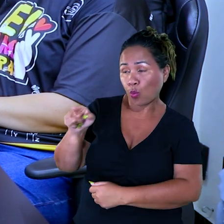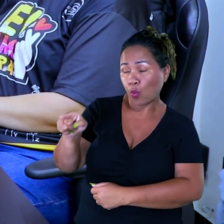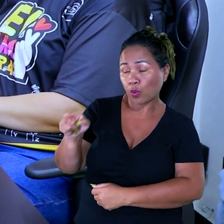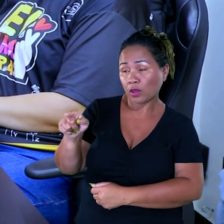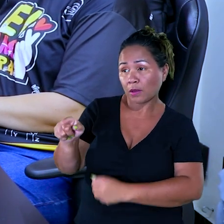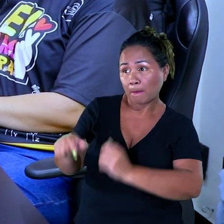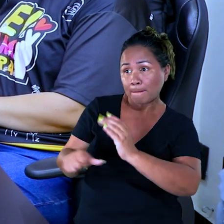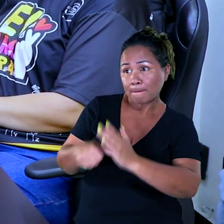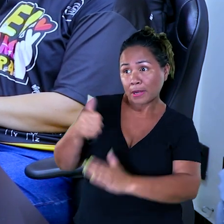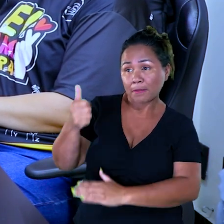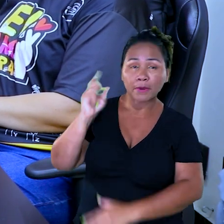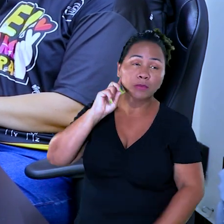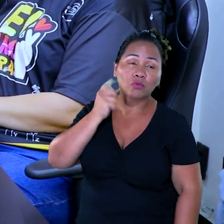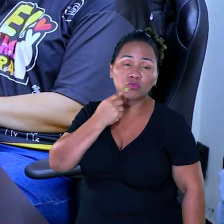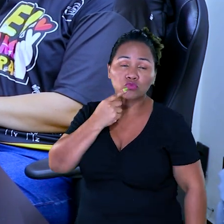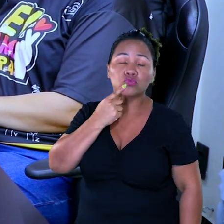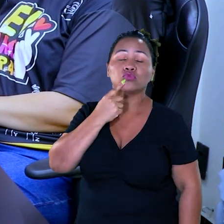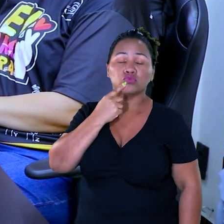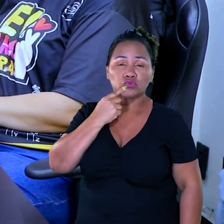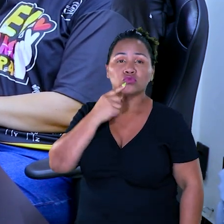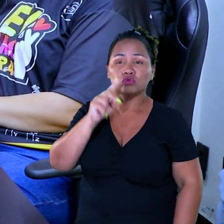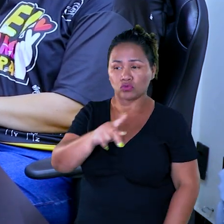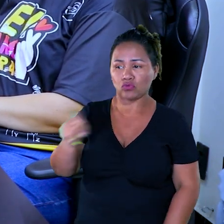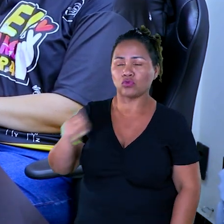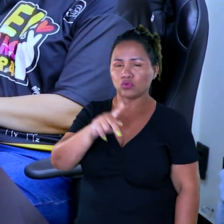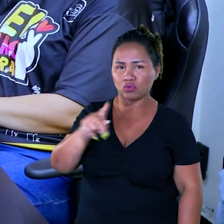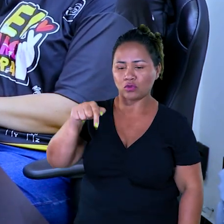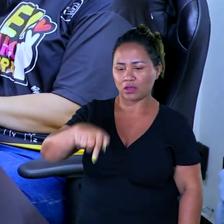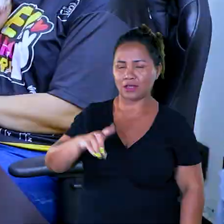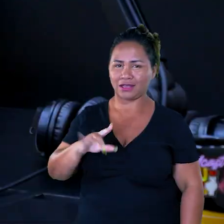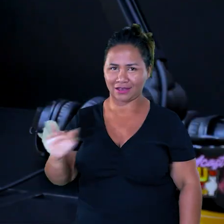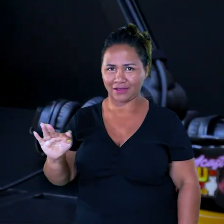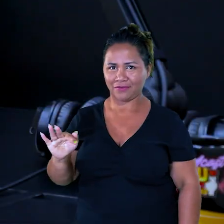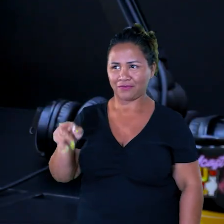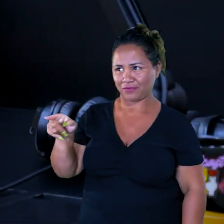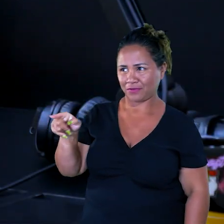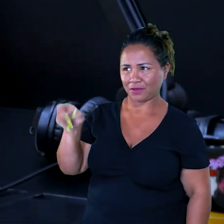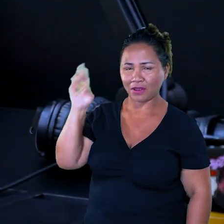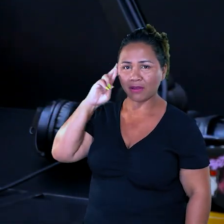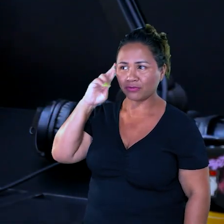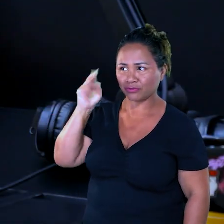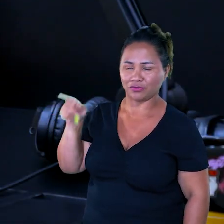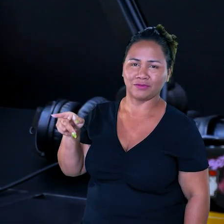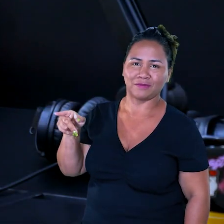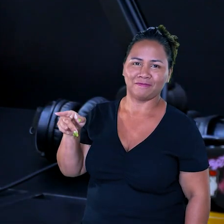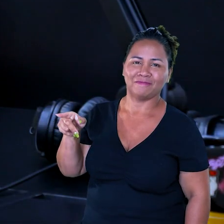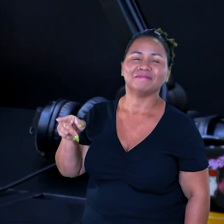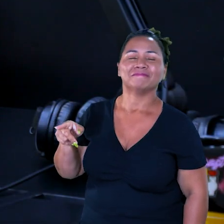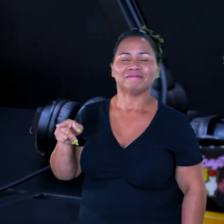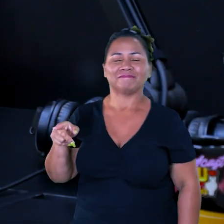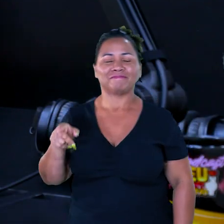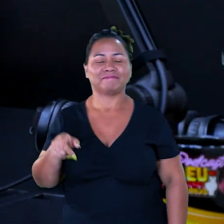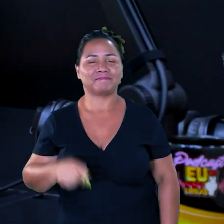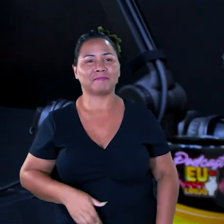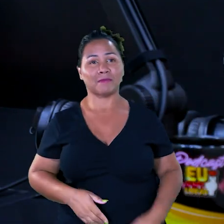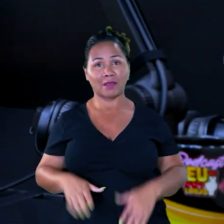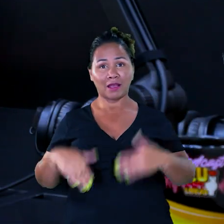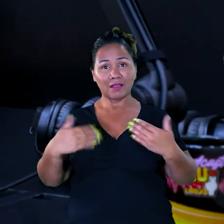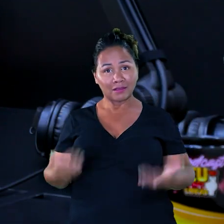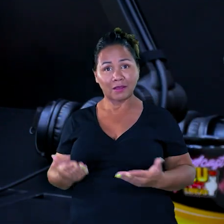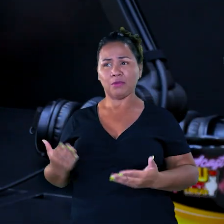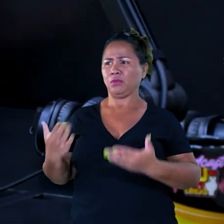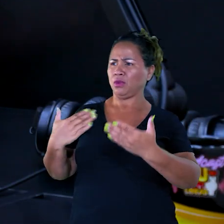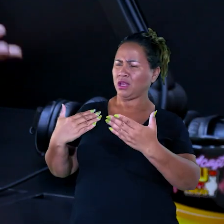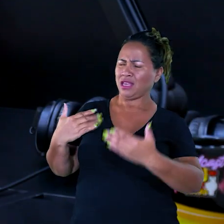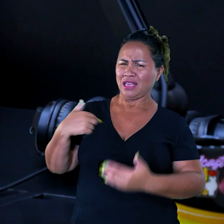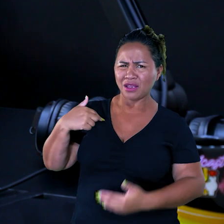é esse, o LB. Olá, pessoal. LB, cabelão. E aí, o que acontece? A gente já